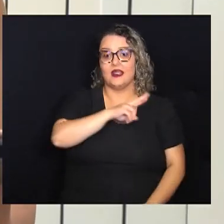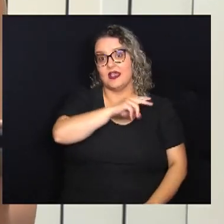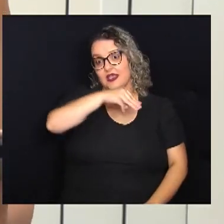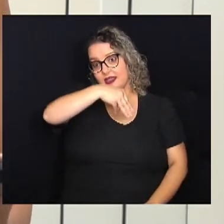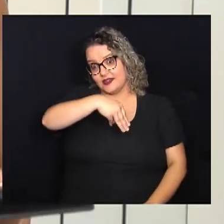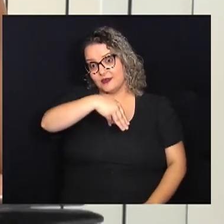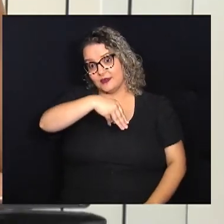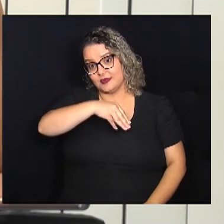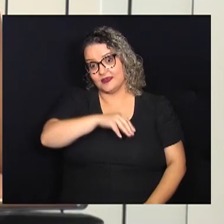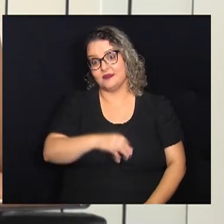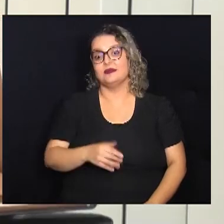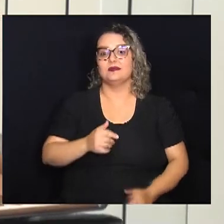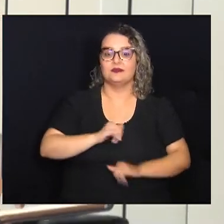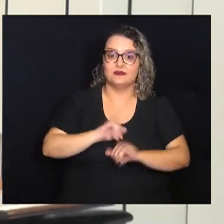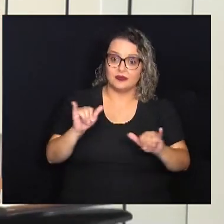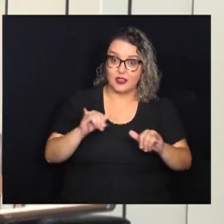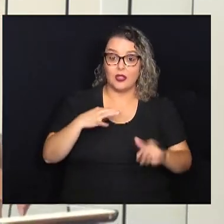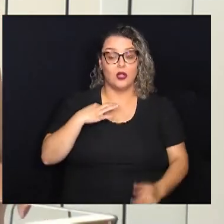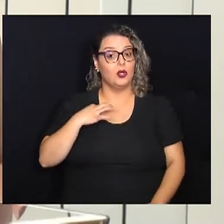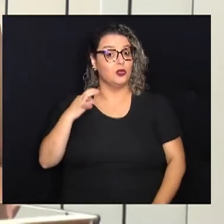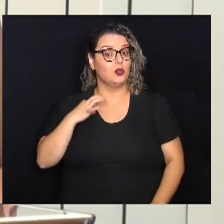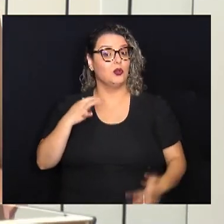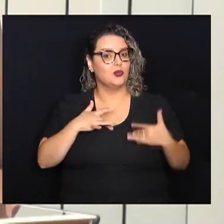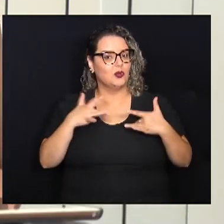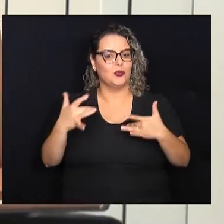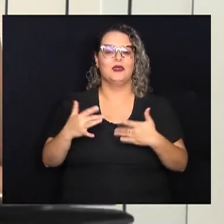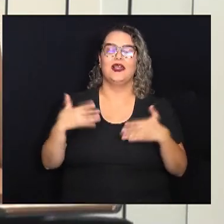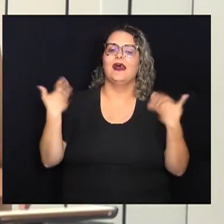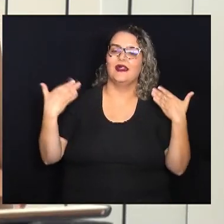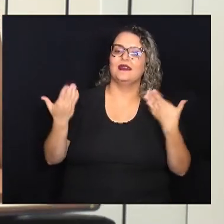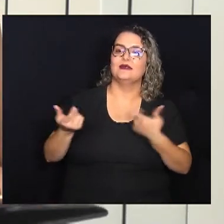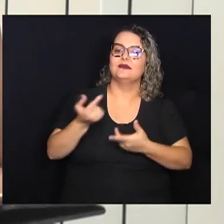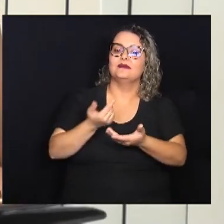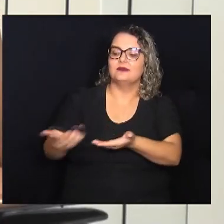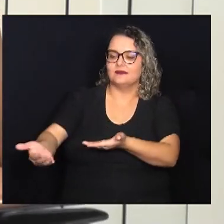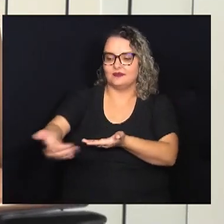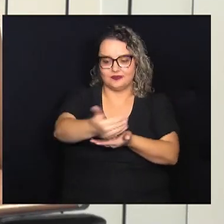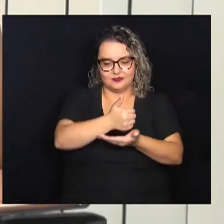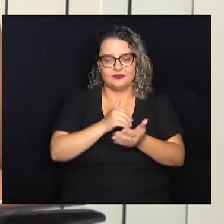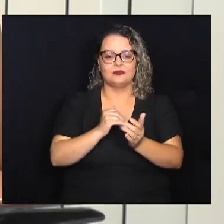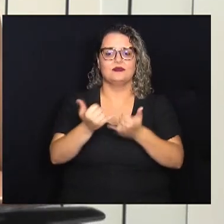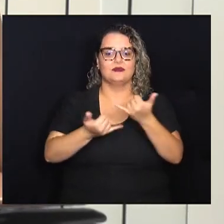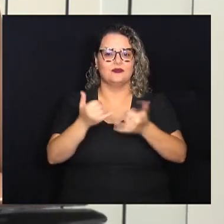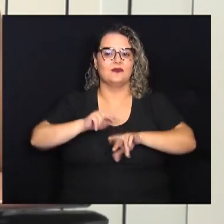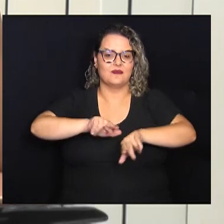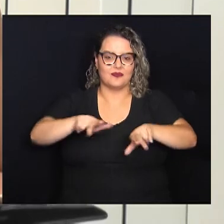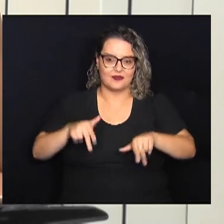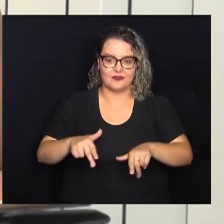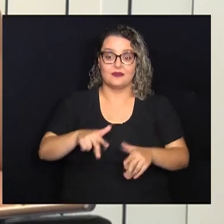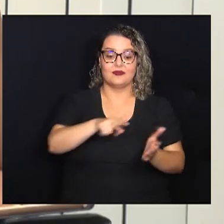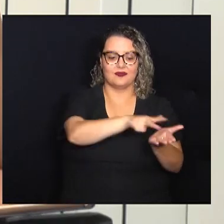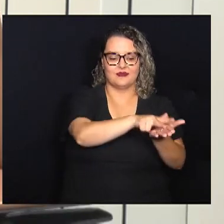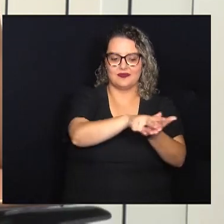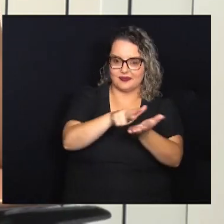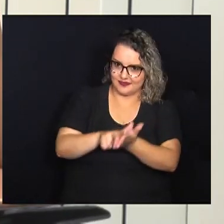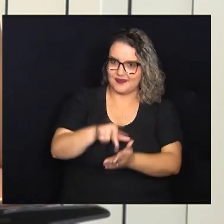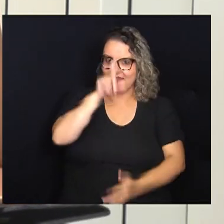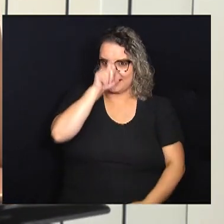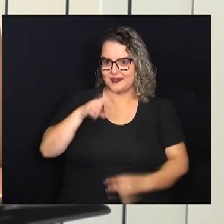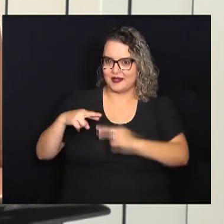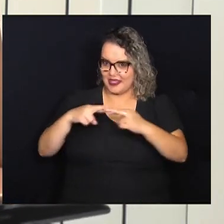campanha Doe Alegria. A proposta é arrecadar brinquedos para as crianças internadas em hospitais da